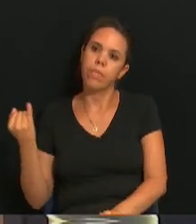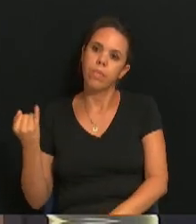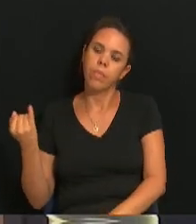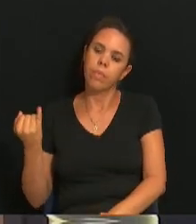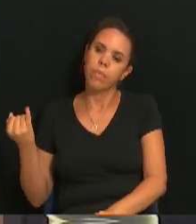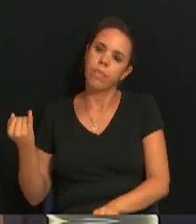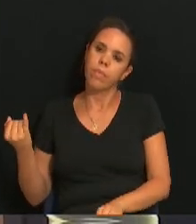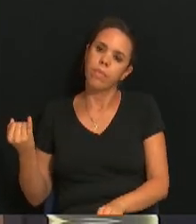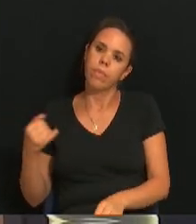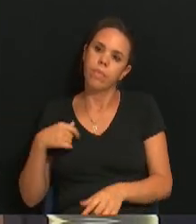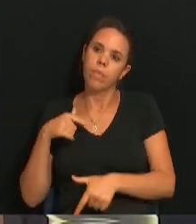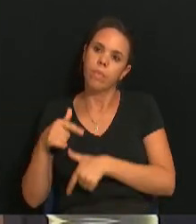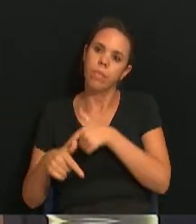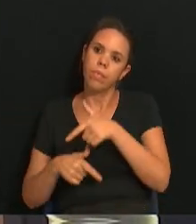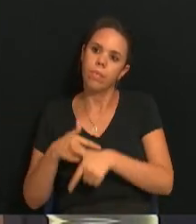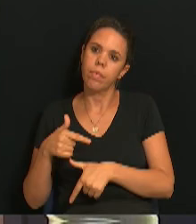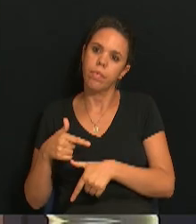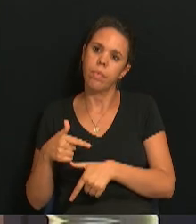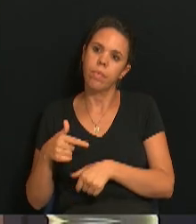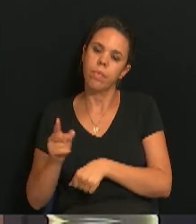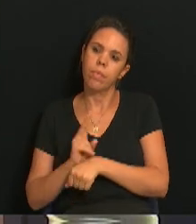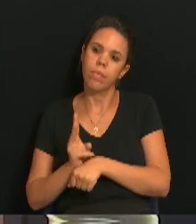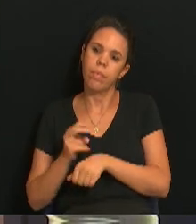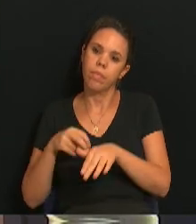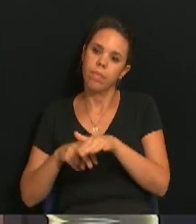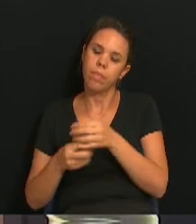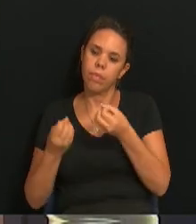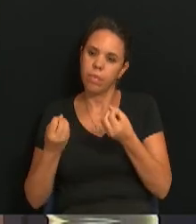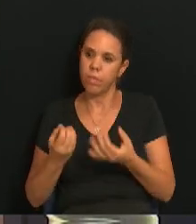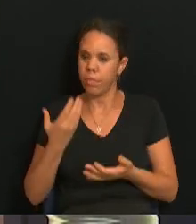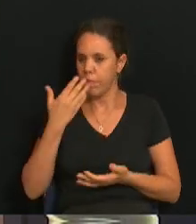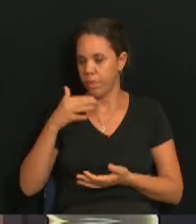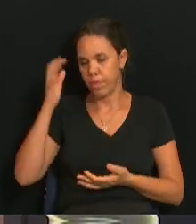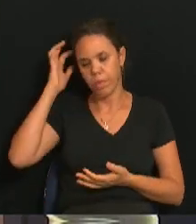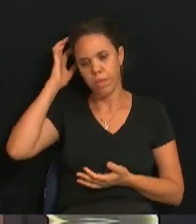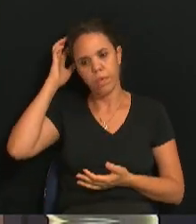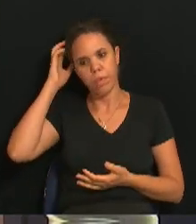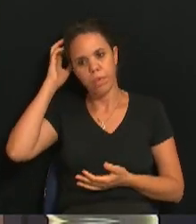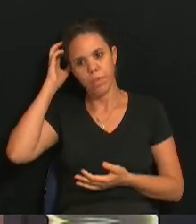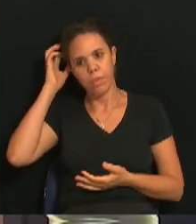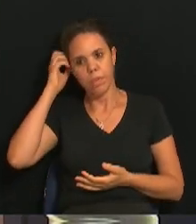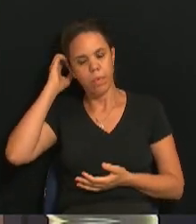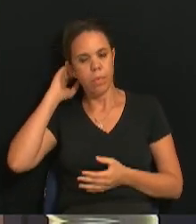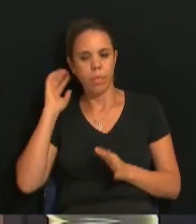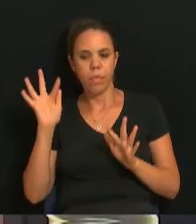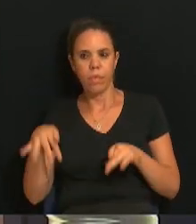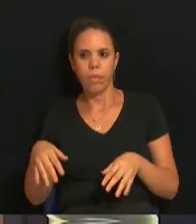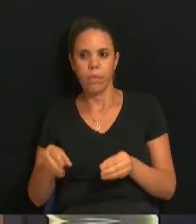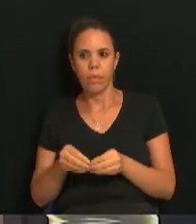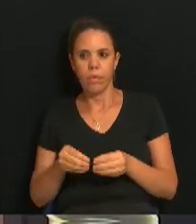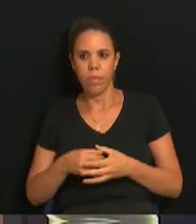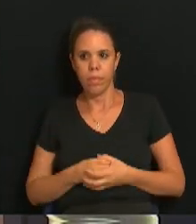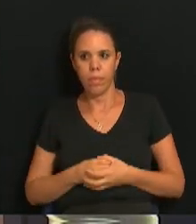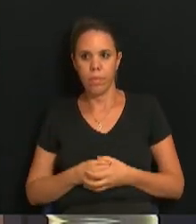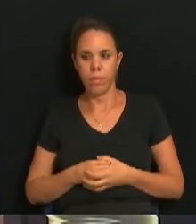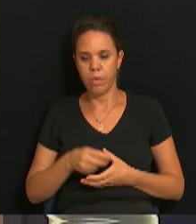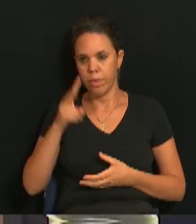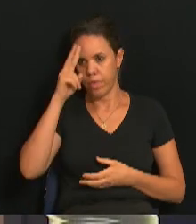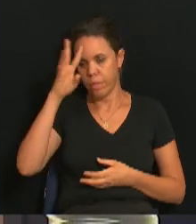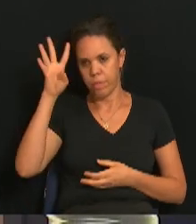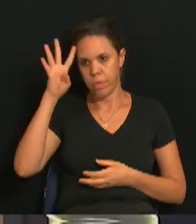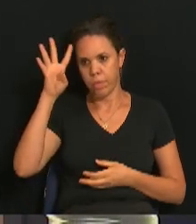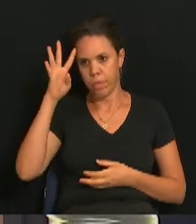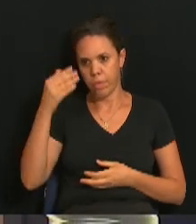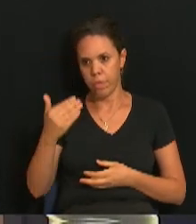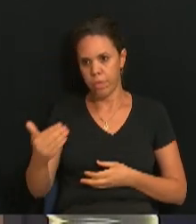do trabalho das agências, das monitoras de educação infantil, tá? Para finalizar, lembrar que quarta-feira, acho que é